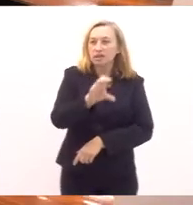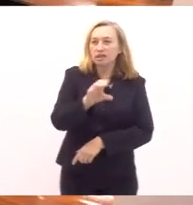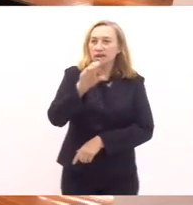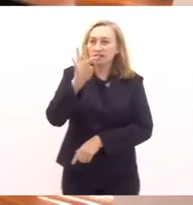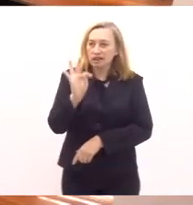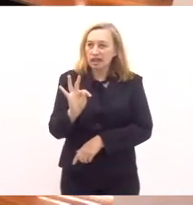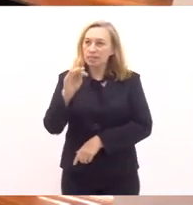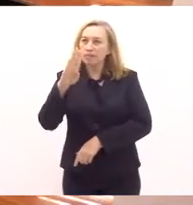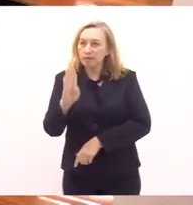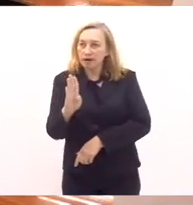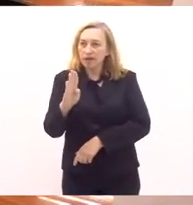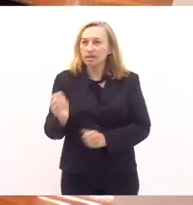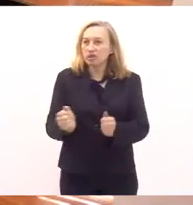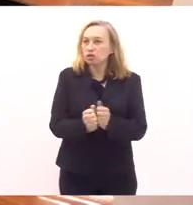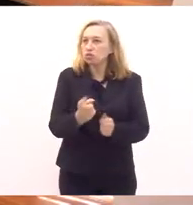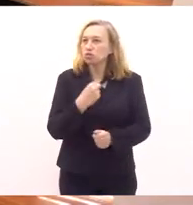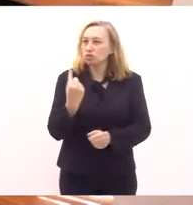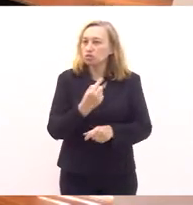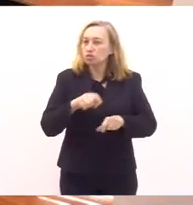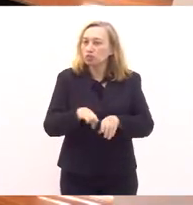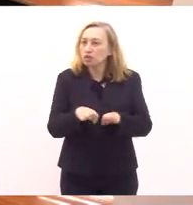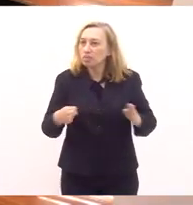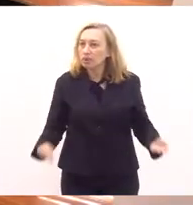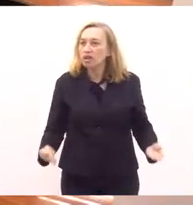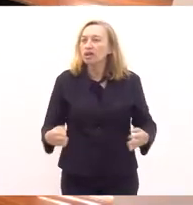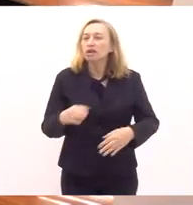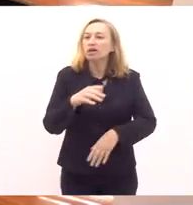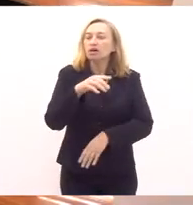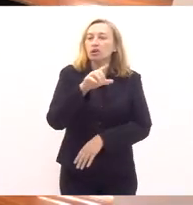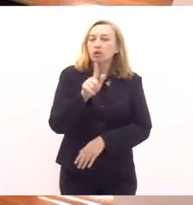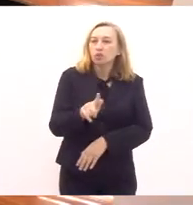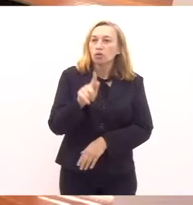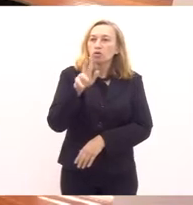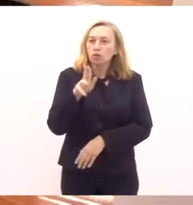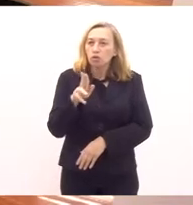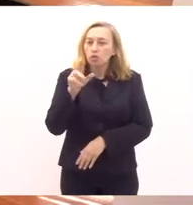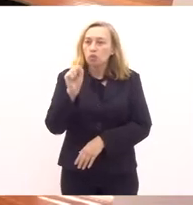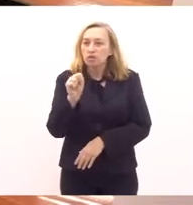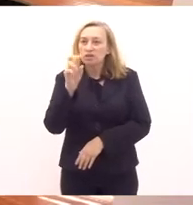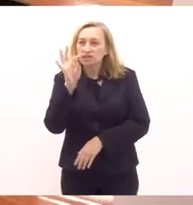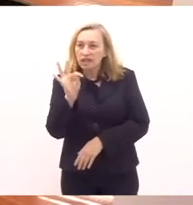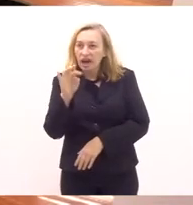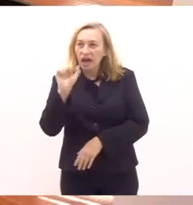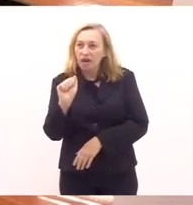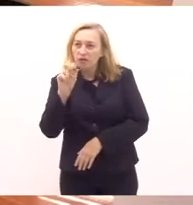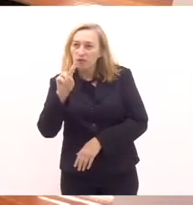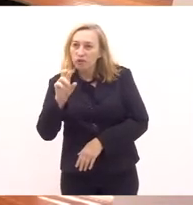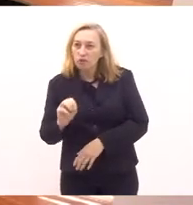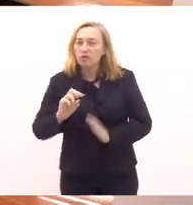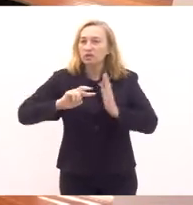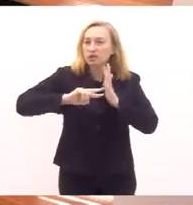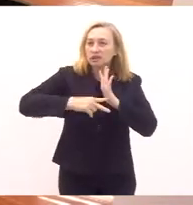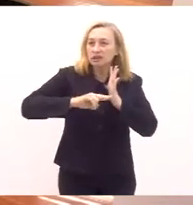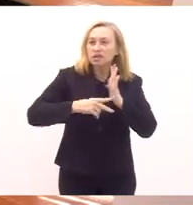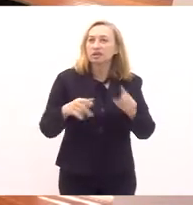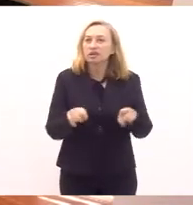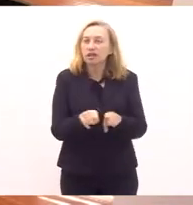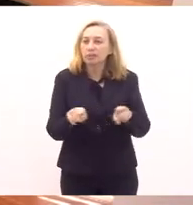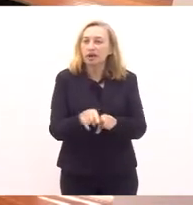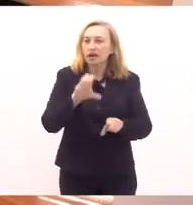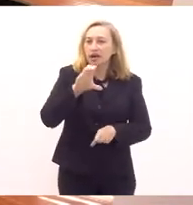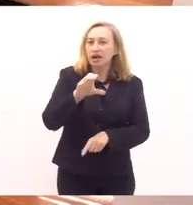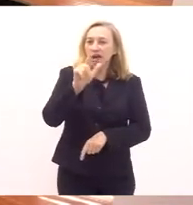compor conosco. Companheiro André Gustavo, da Força Sindical. Nosso companheiro Cláudio, da